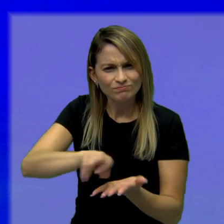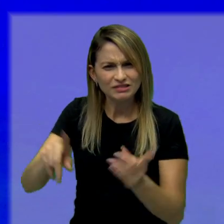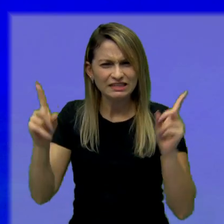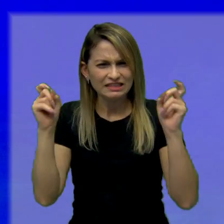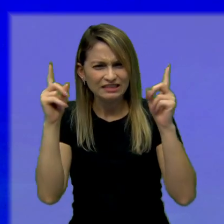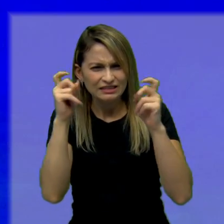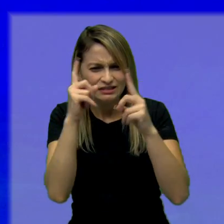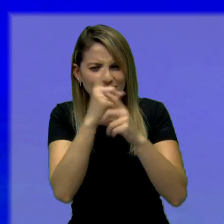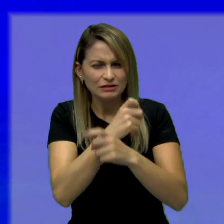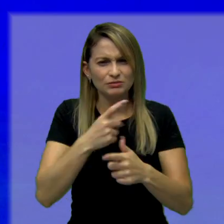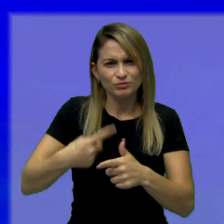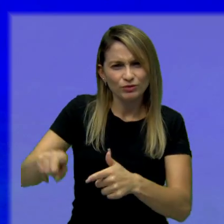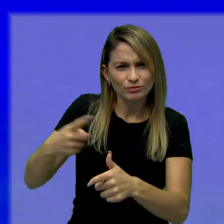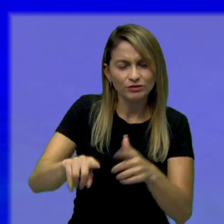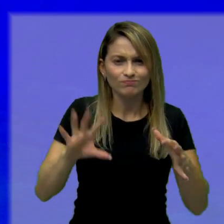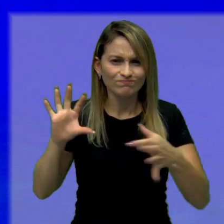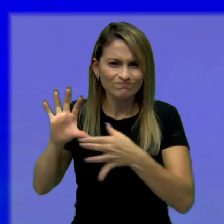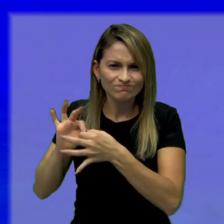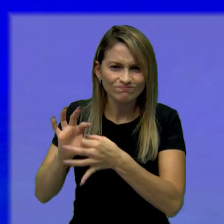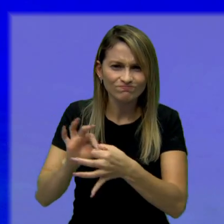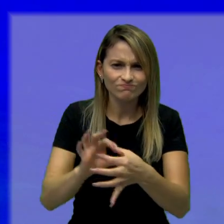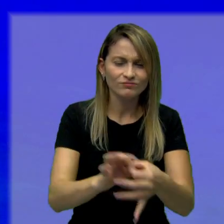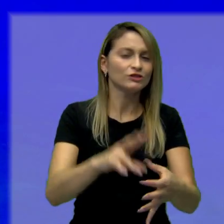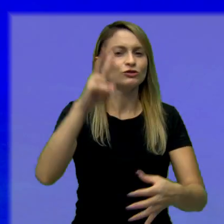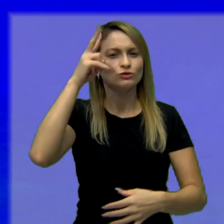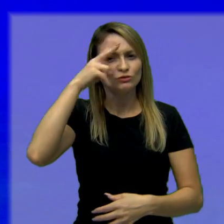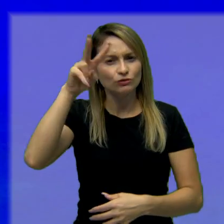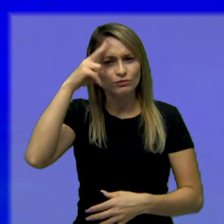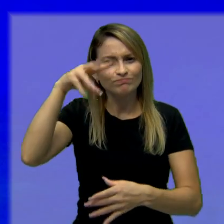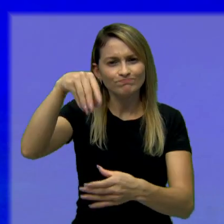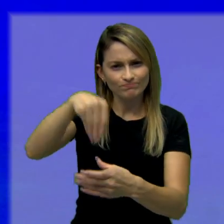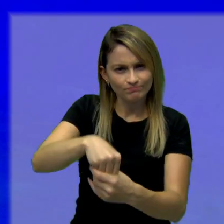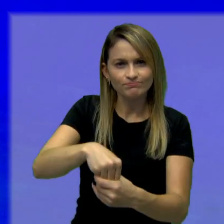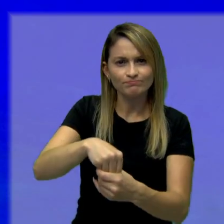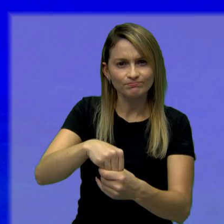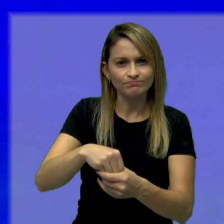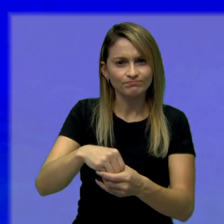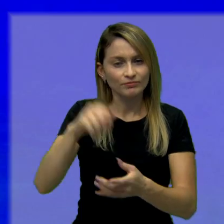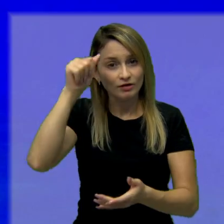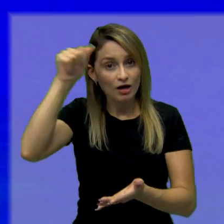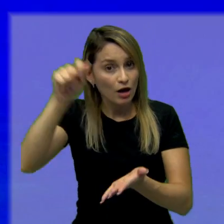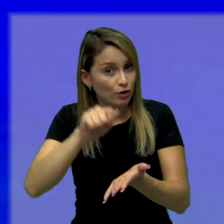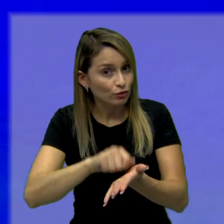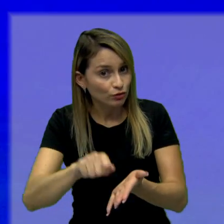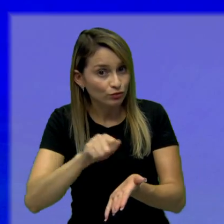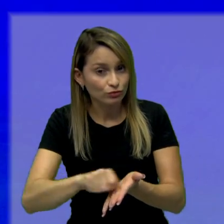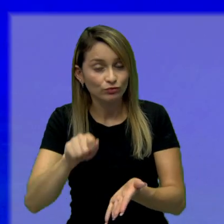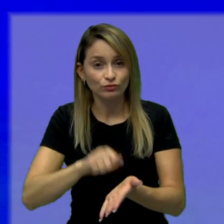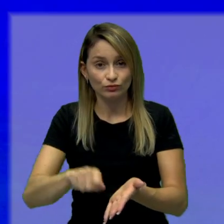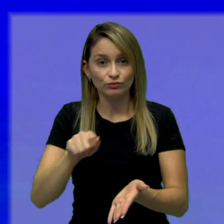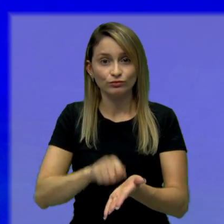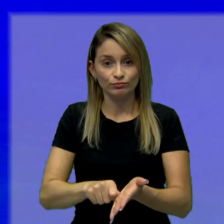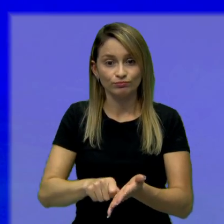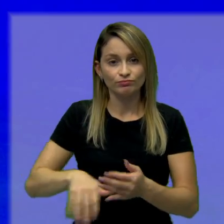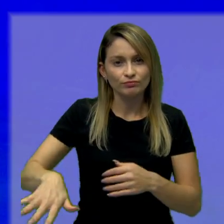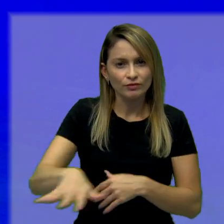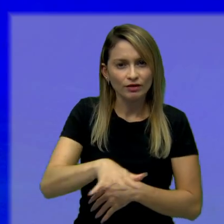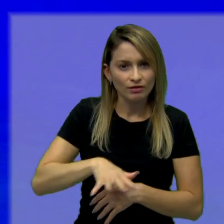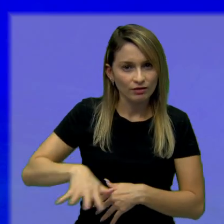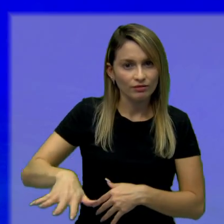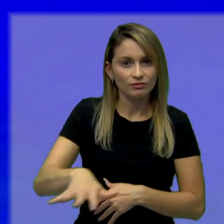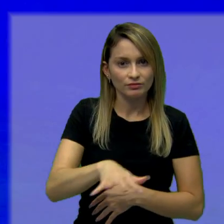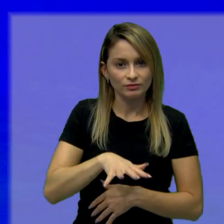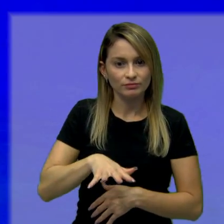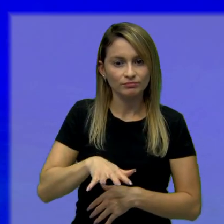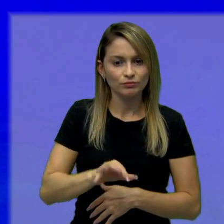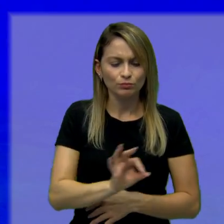tinha muita dificuldade e esse contexto histórico faz parte dos escritores dessa escola